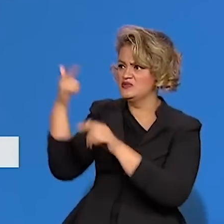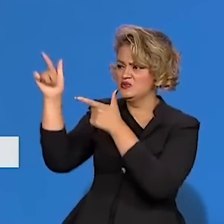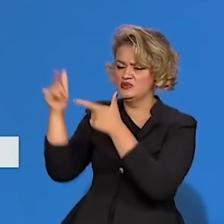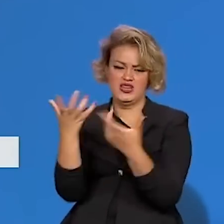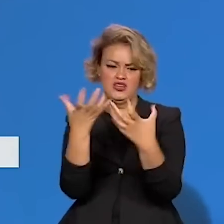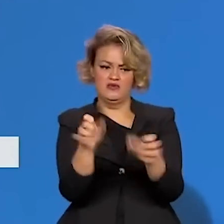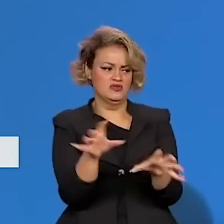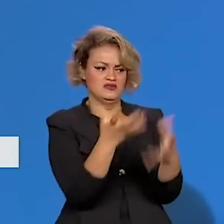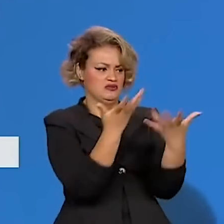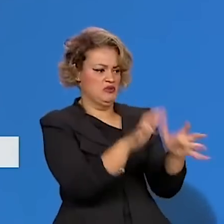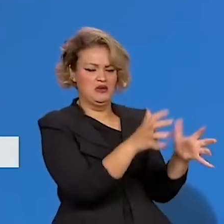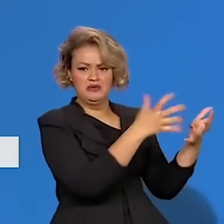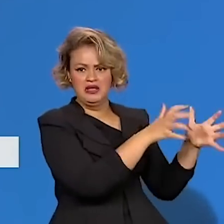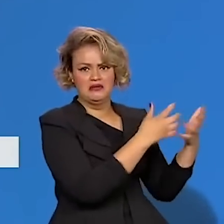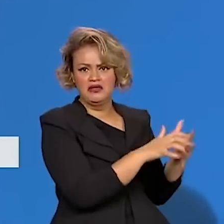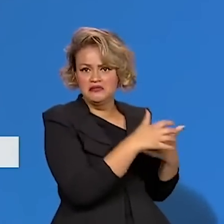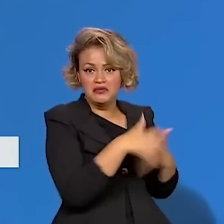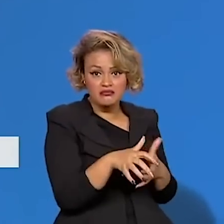também